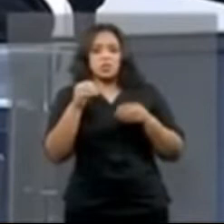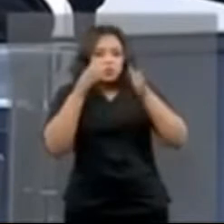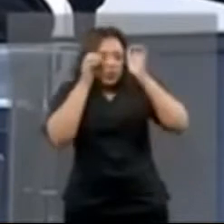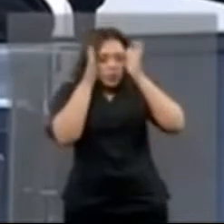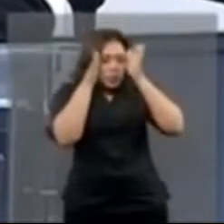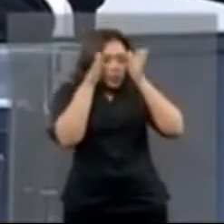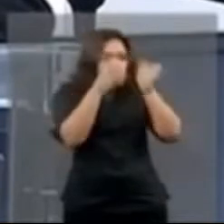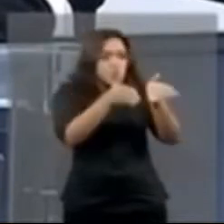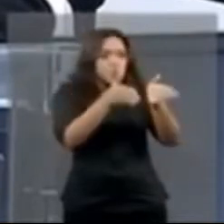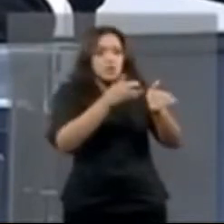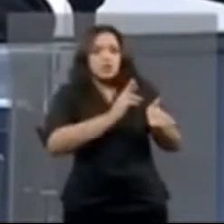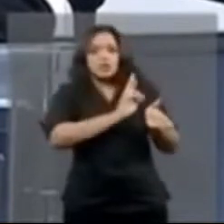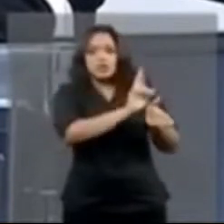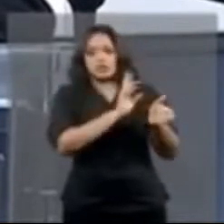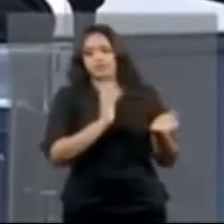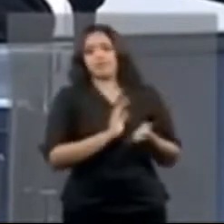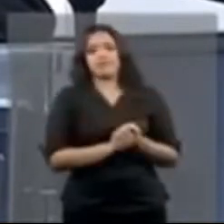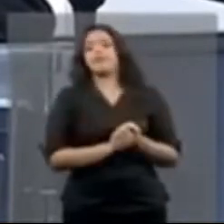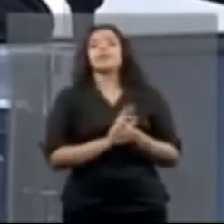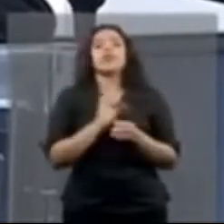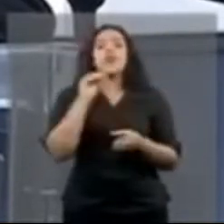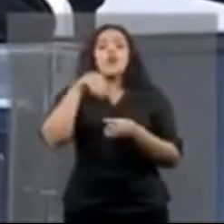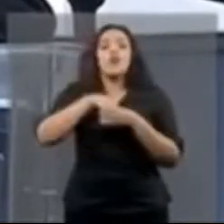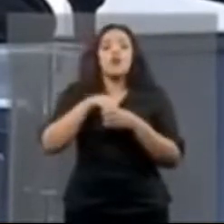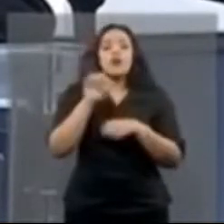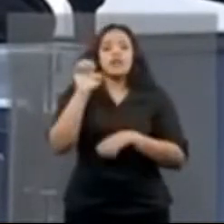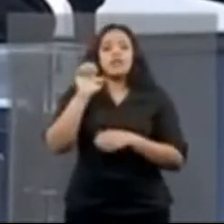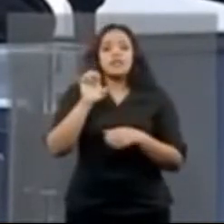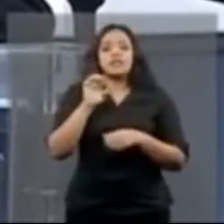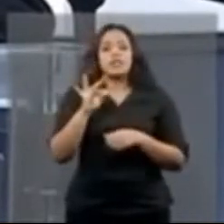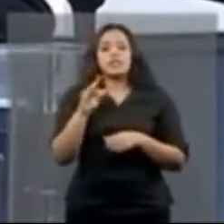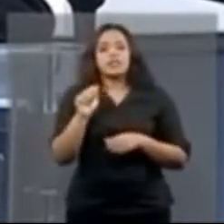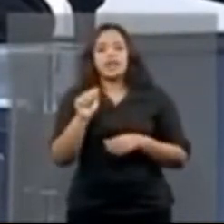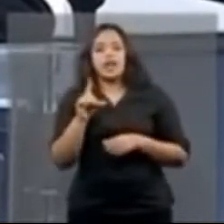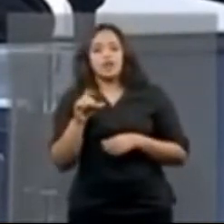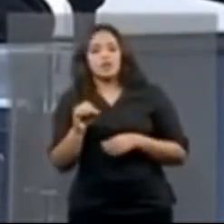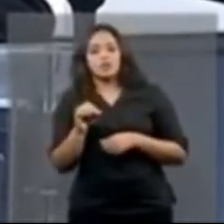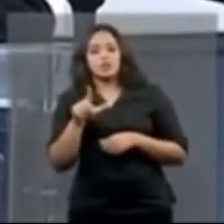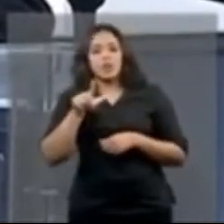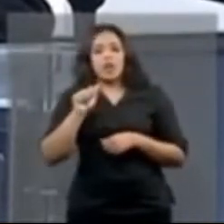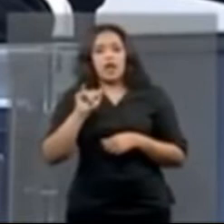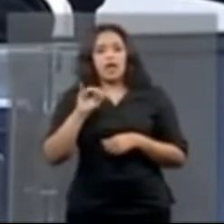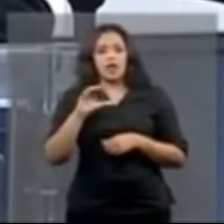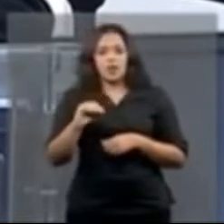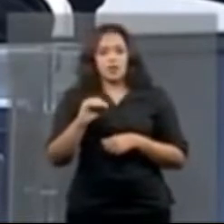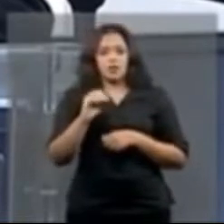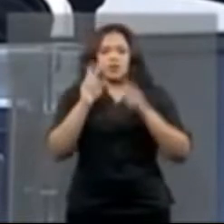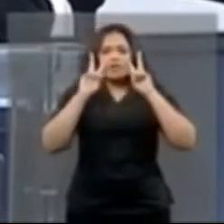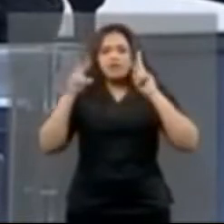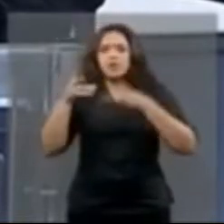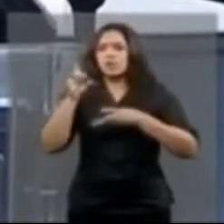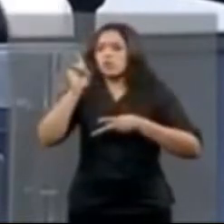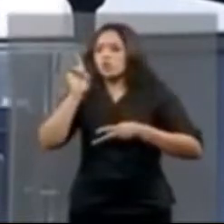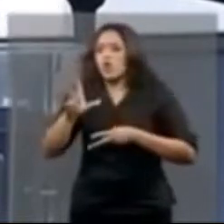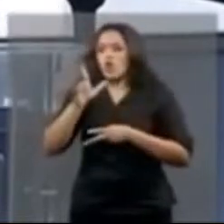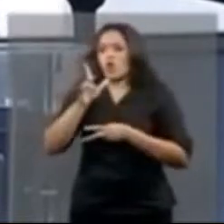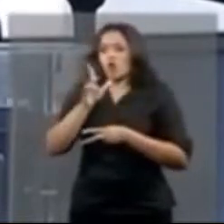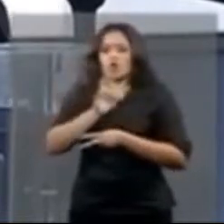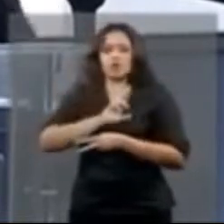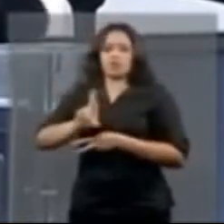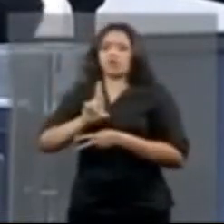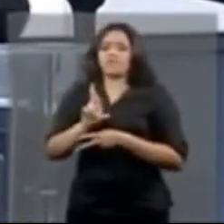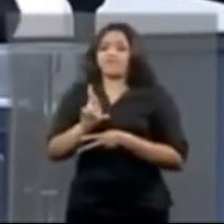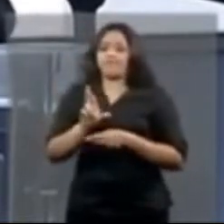religiosos que impõem sobre o Estado laico uma visão religiosa. Onde está o fundamentalismo